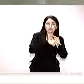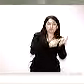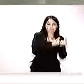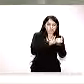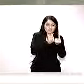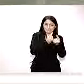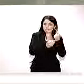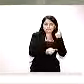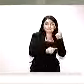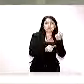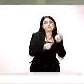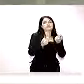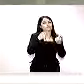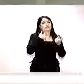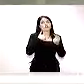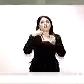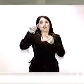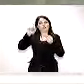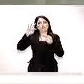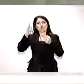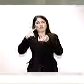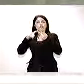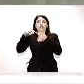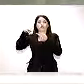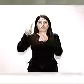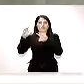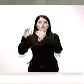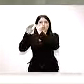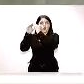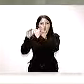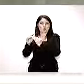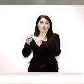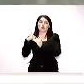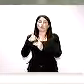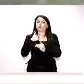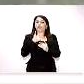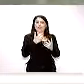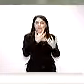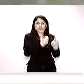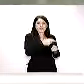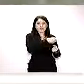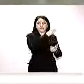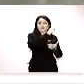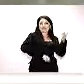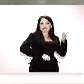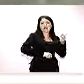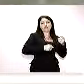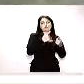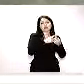preço eu acompanho os órgãos da casa voto pela irregularidade do contrato procedente a representação e